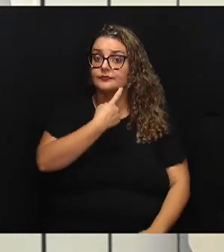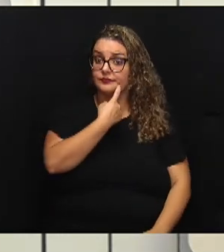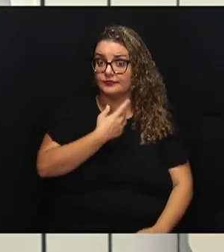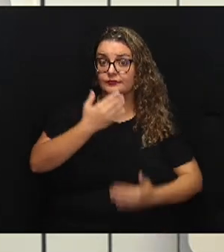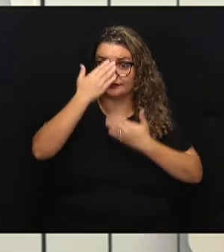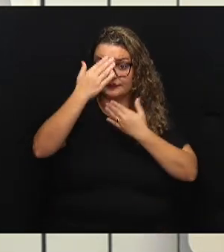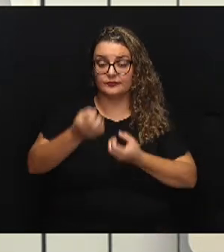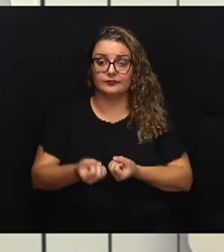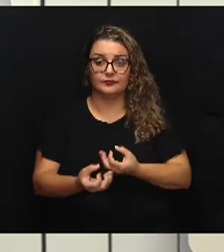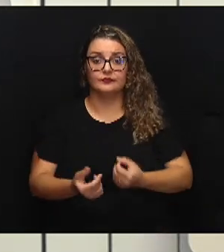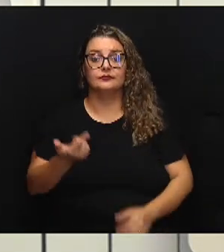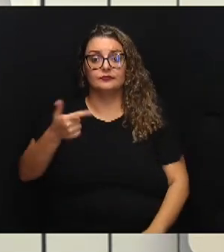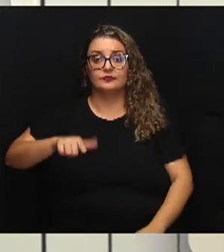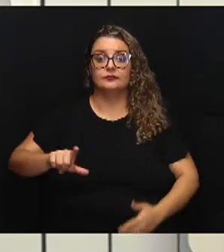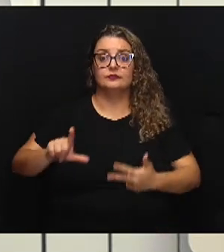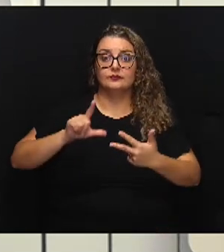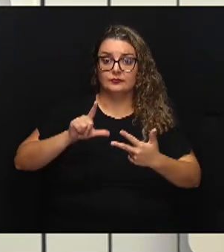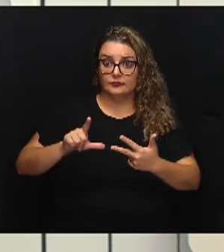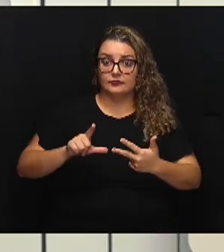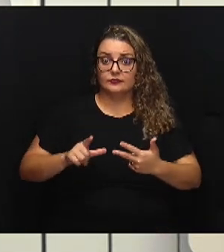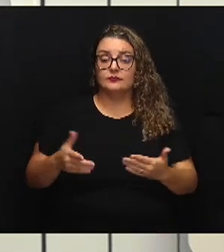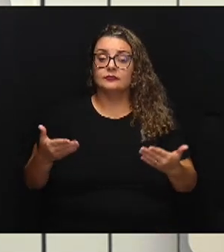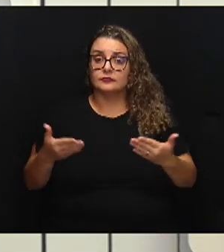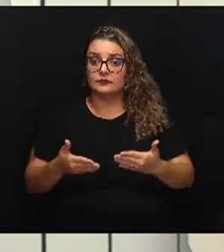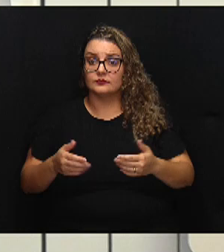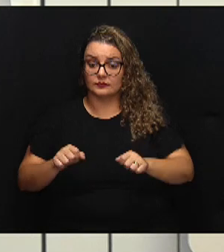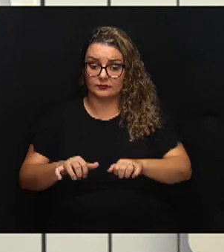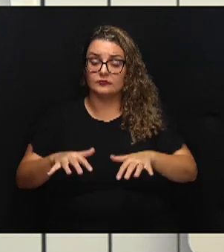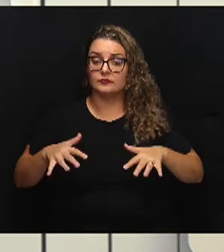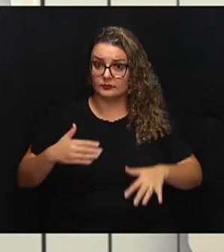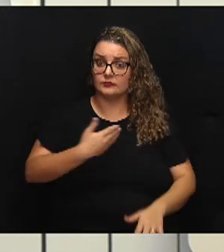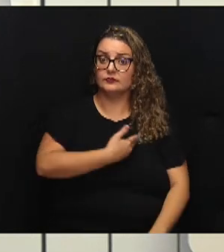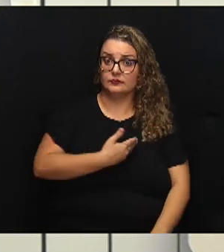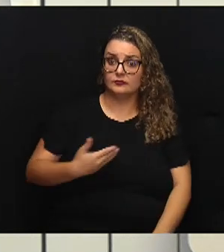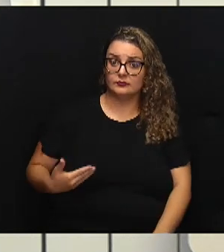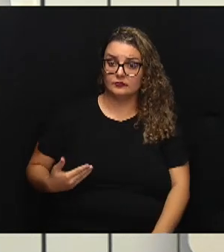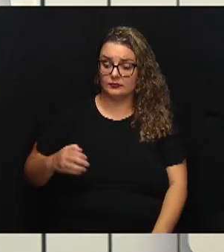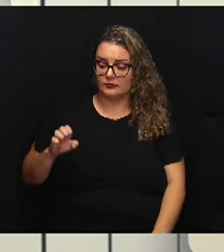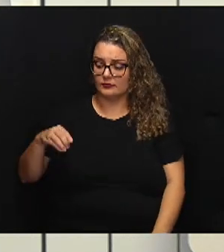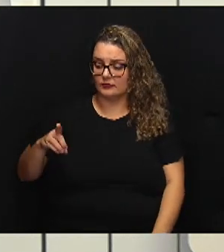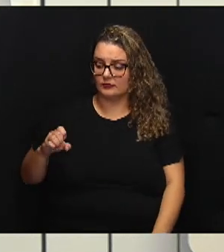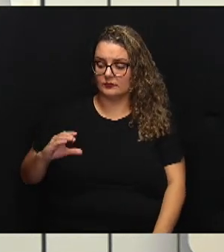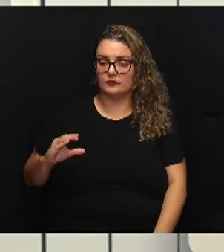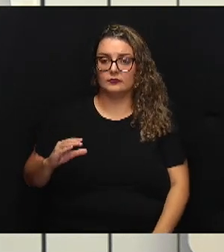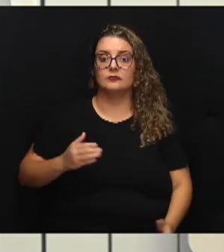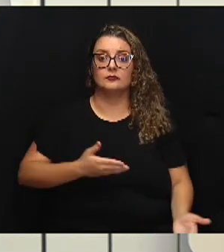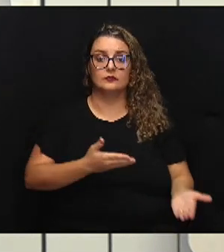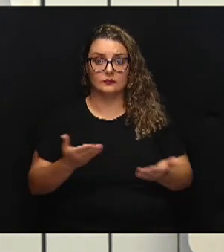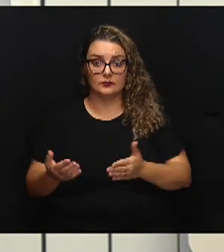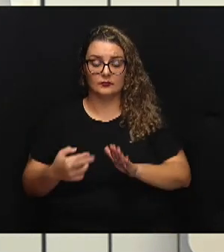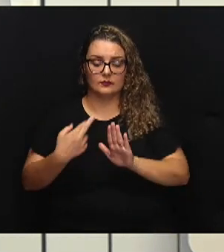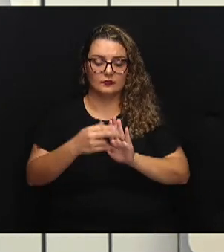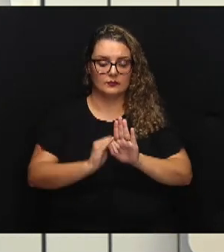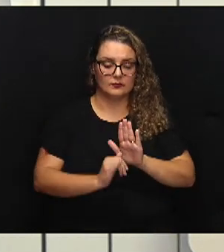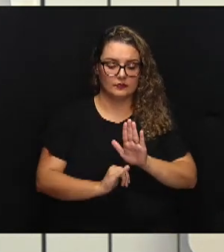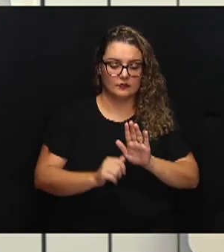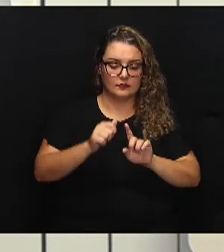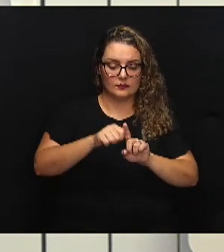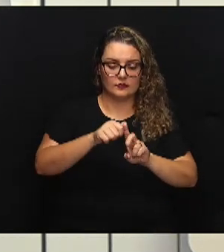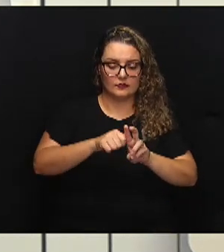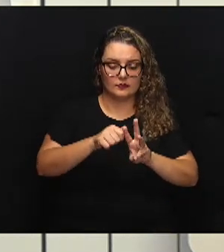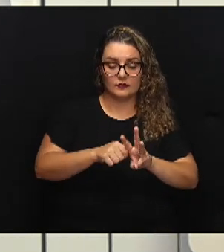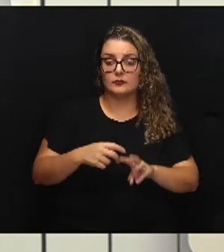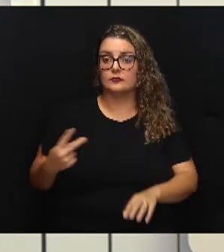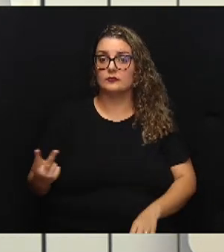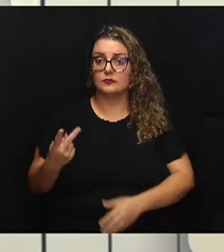com as notícias do Legislativo. Agora, em audiência pública, a INDEC apresentou o relatório trimestral de